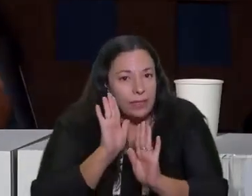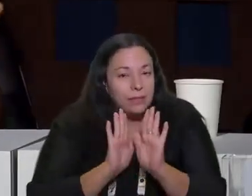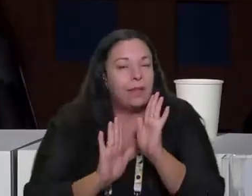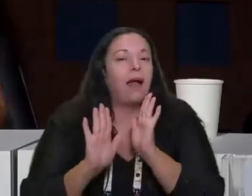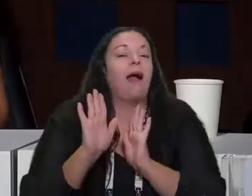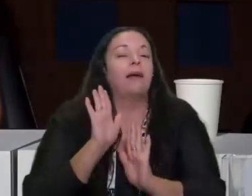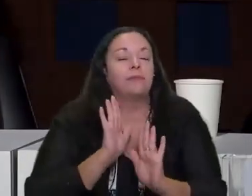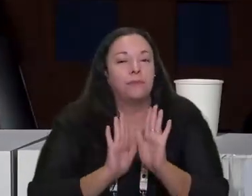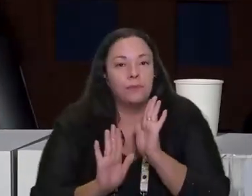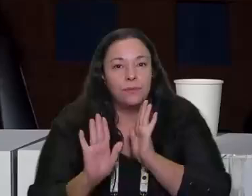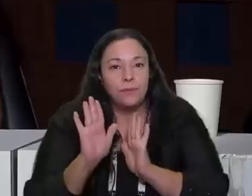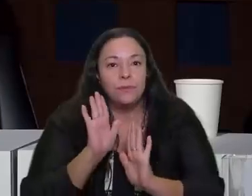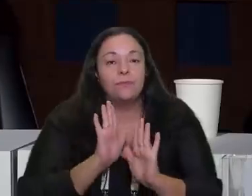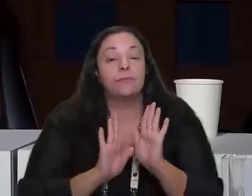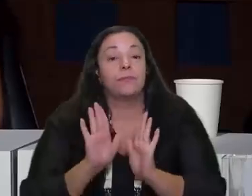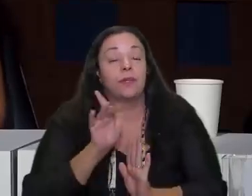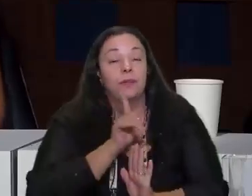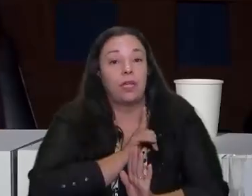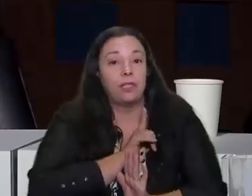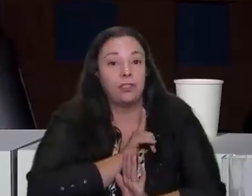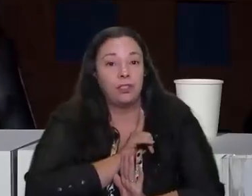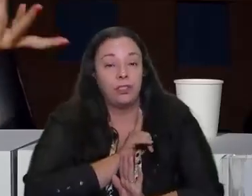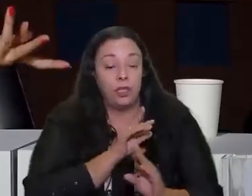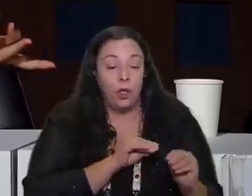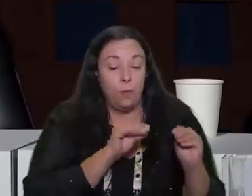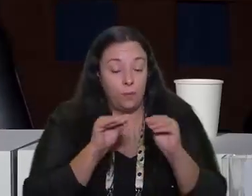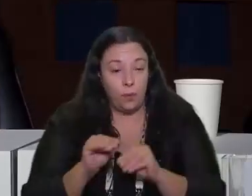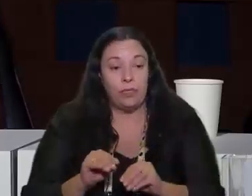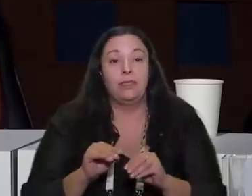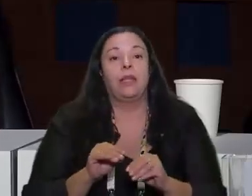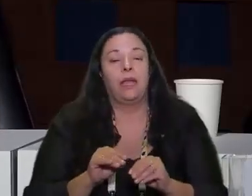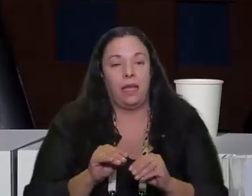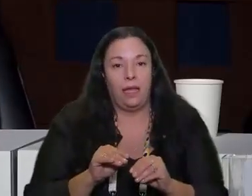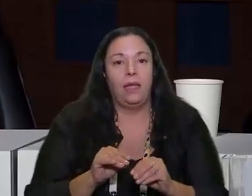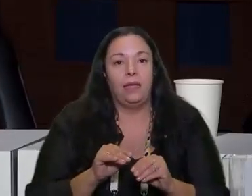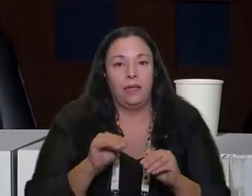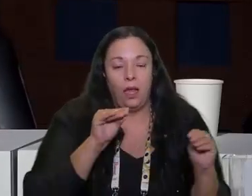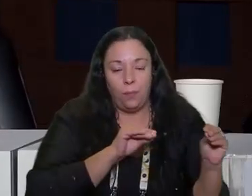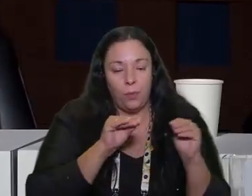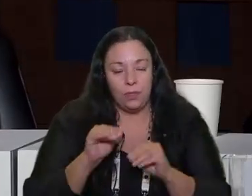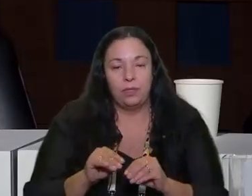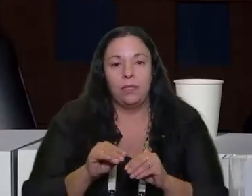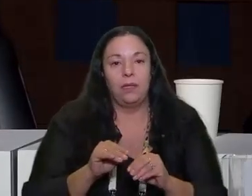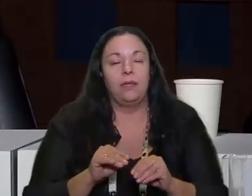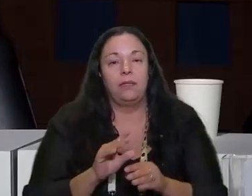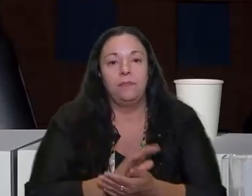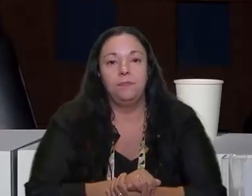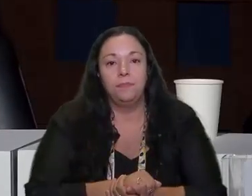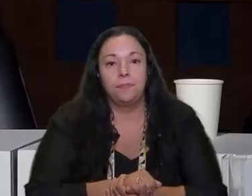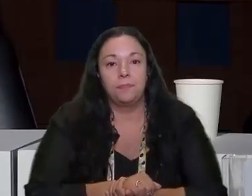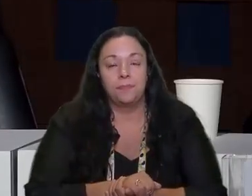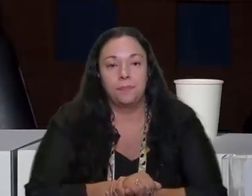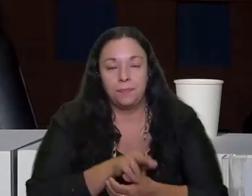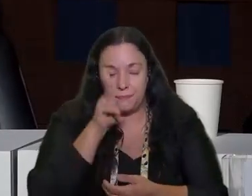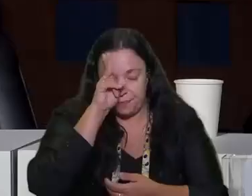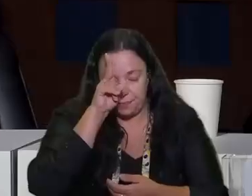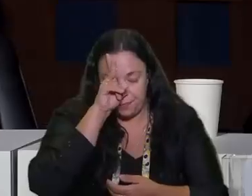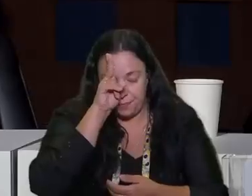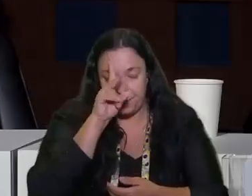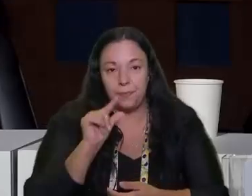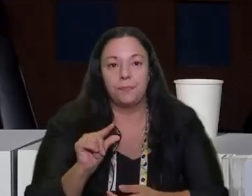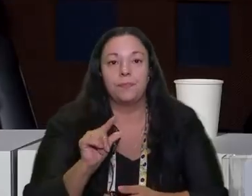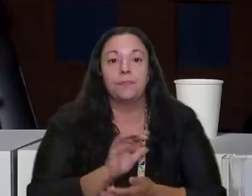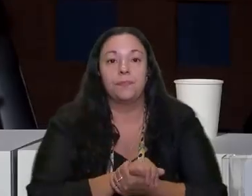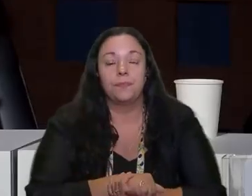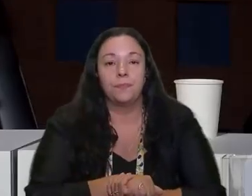eu já tinha uma ideia. Eu mudei muita coisa, porque a gente sempre vai mudar quando a gente reescreve. Mas eu achei interessante. Então, às